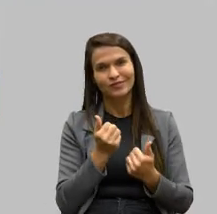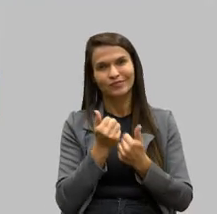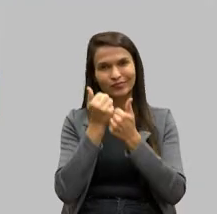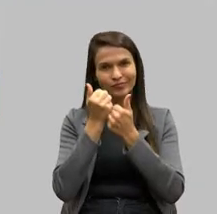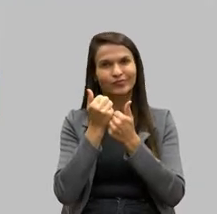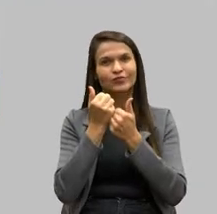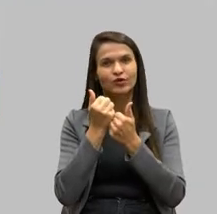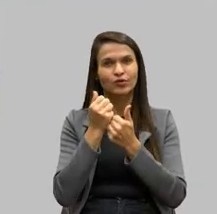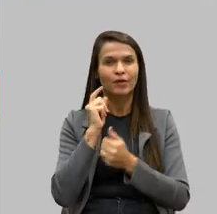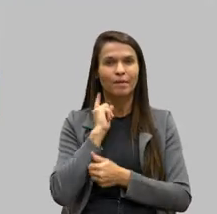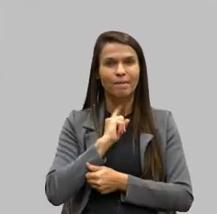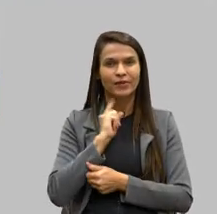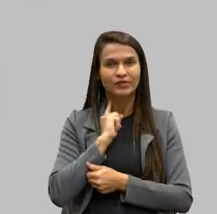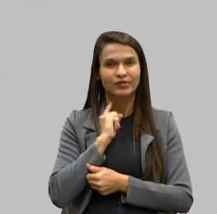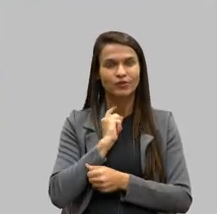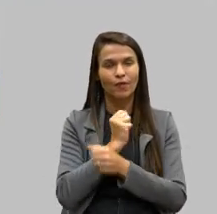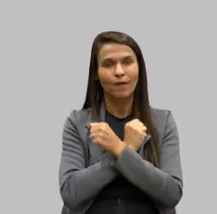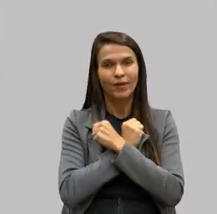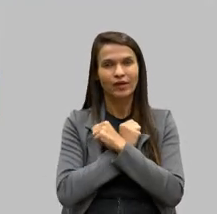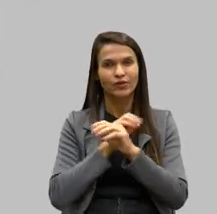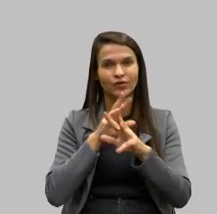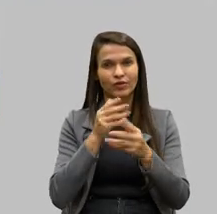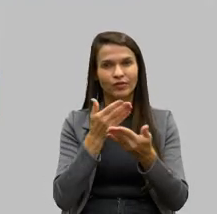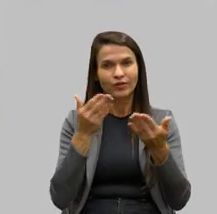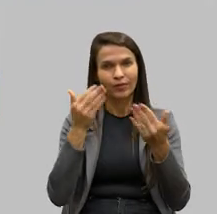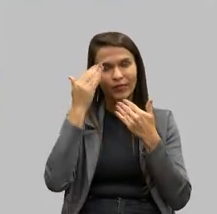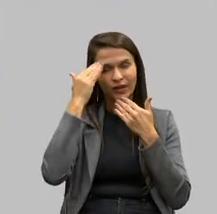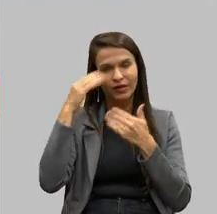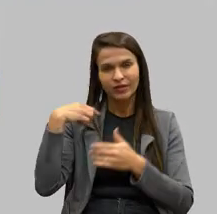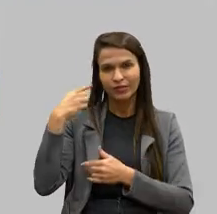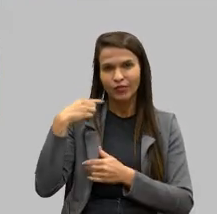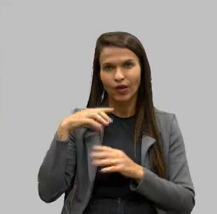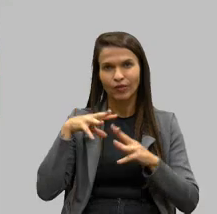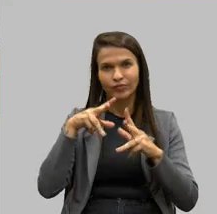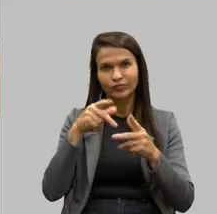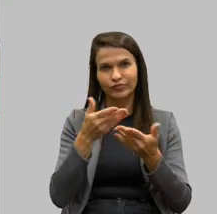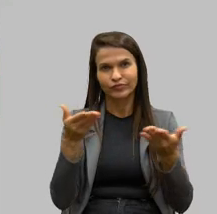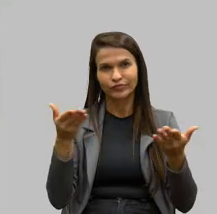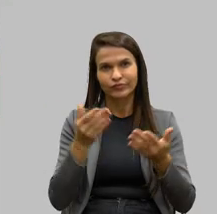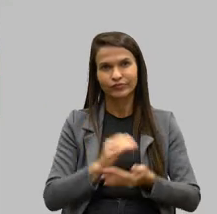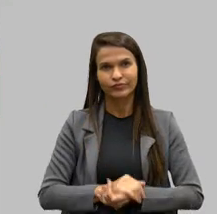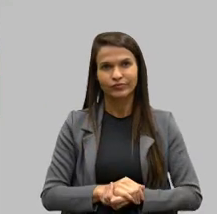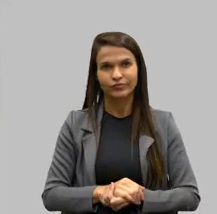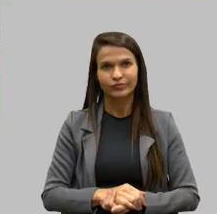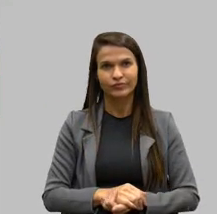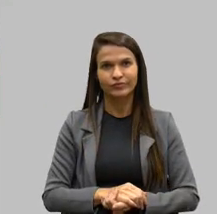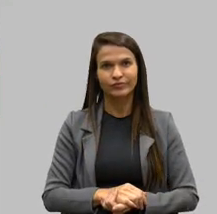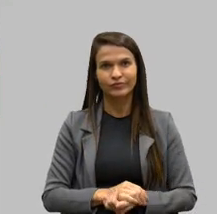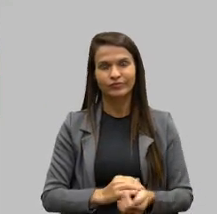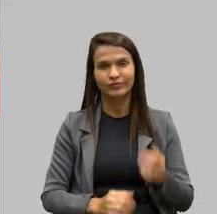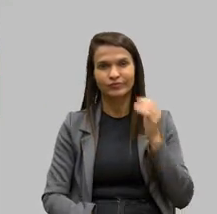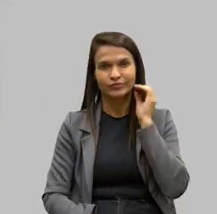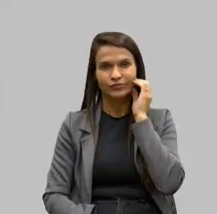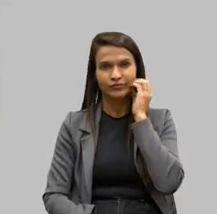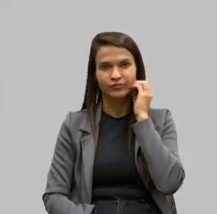Minas Gerais, um grande abraço a todos. Obrigado, deputado, obrigado a todos a mais. o projeto? Só se emocionar. É esse.